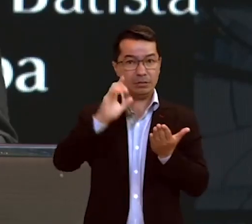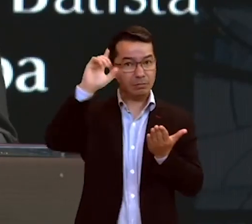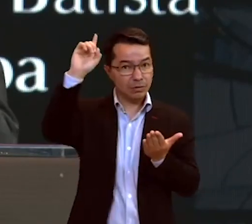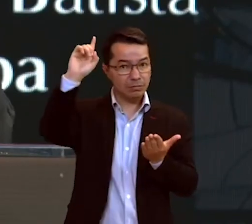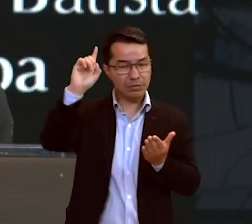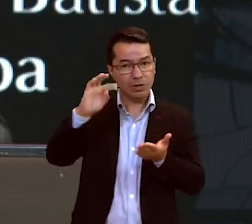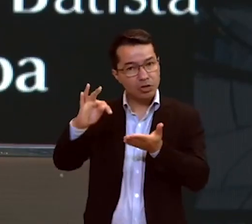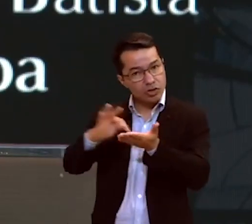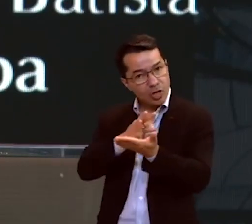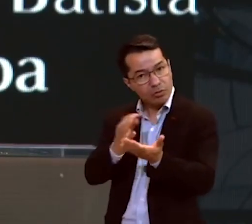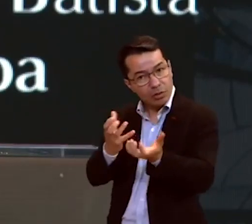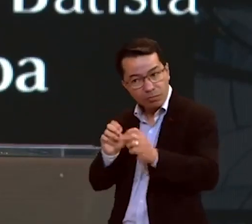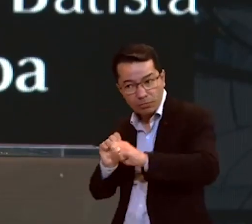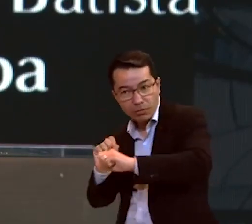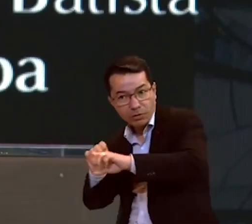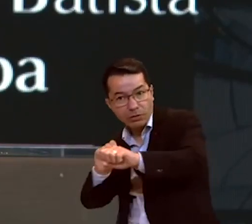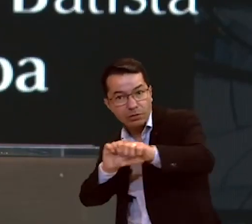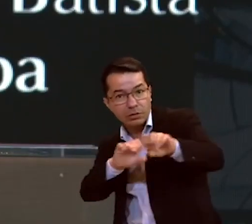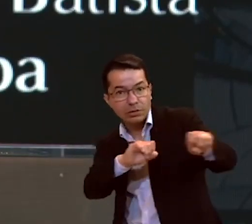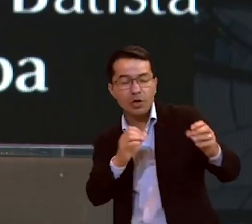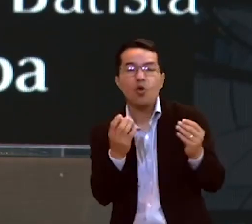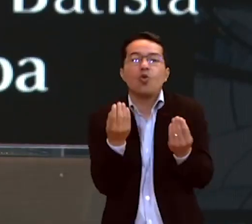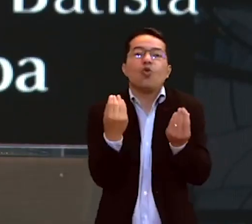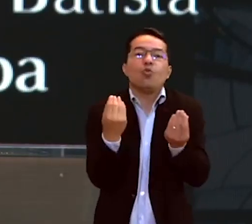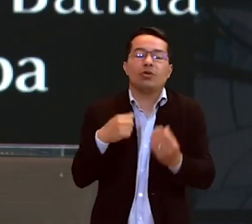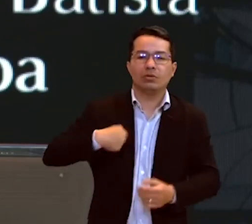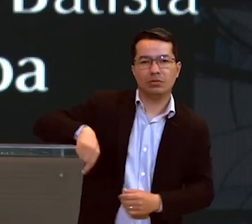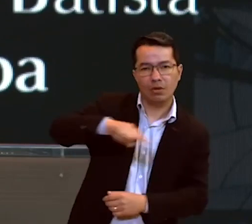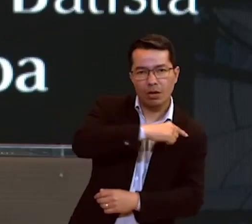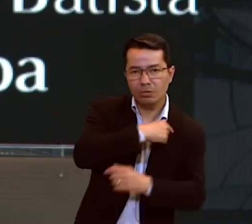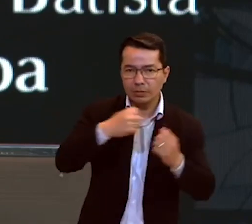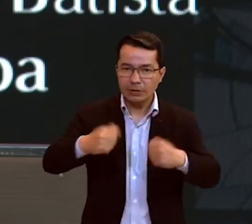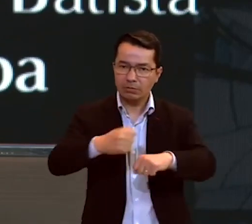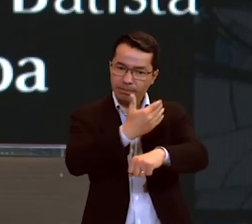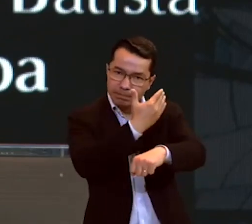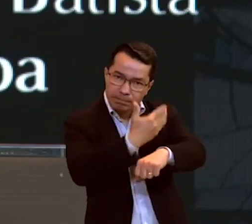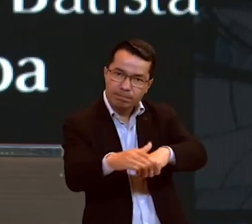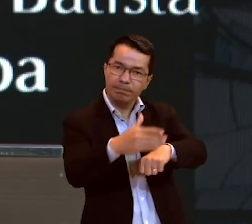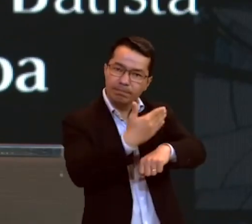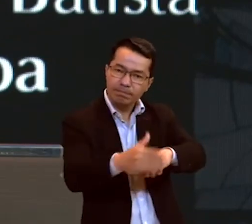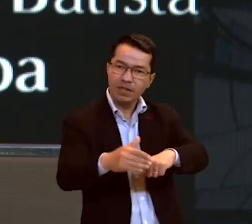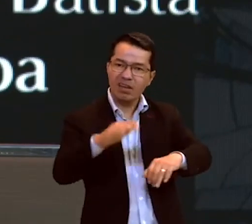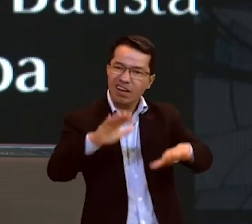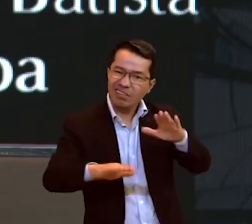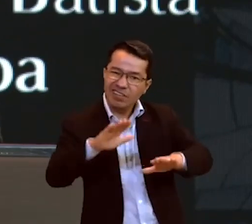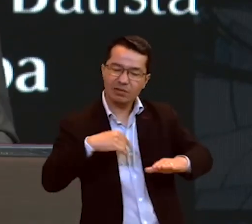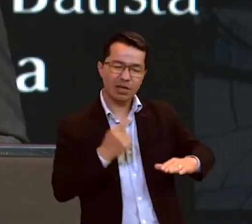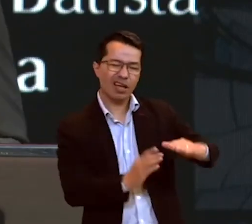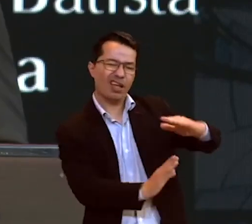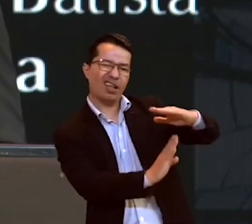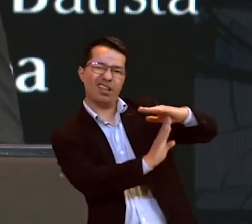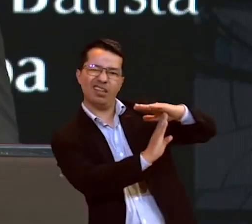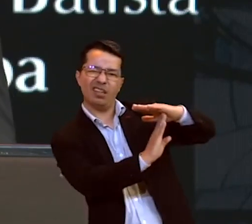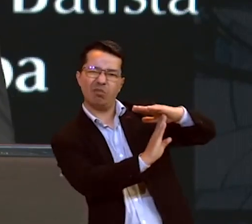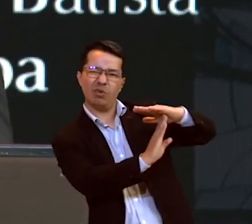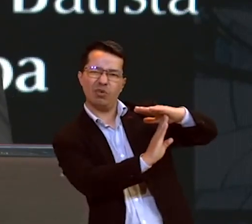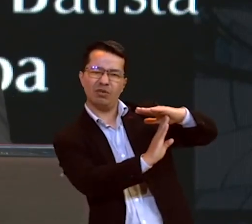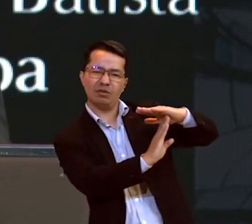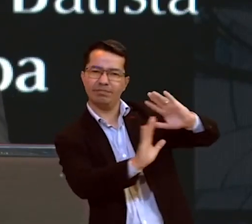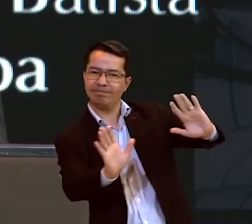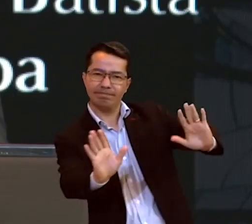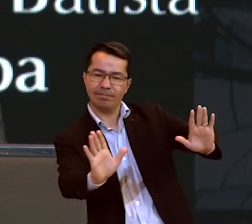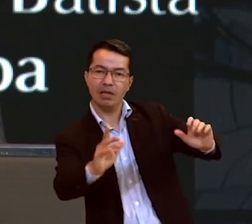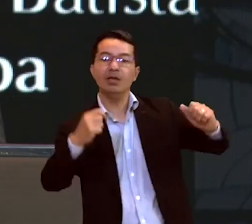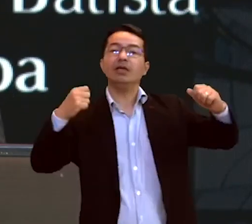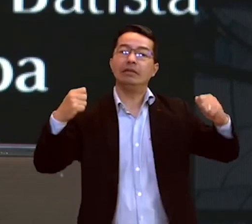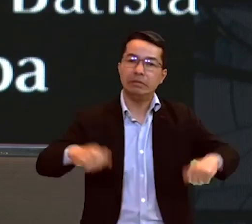praticar coisas que às vezes a gente sabe, mas que em alguns momentos a gente deixa de lado ou a gente não lembra de como que a gente